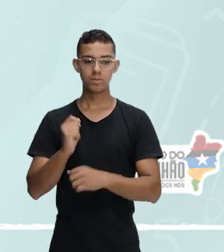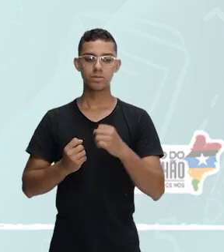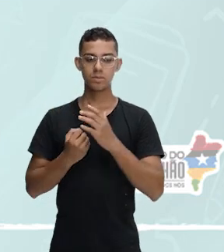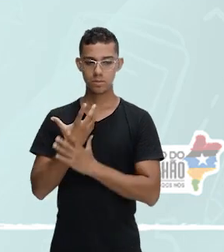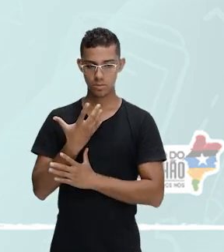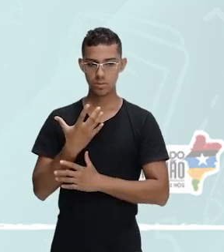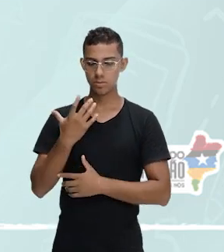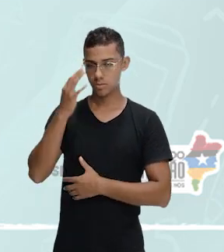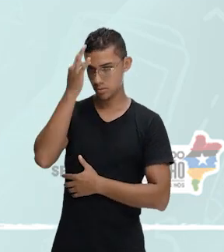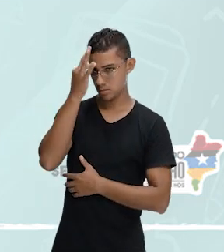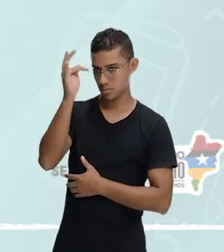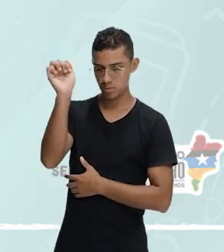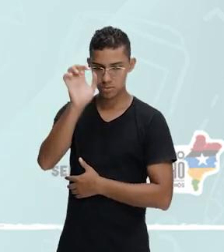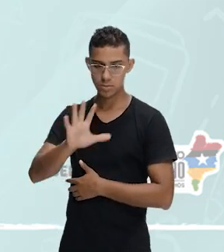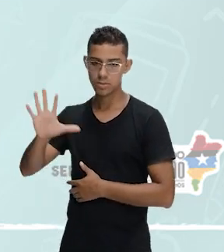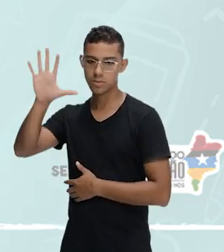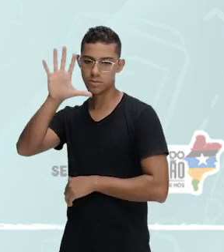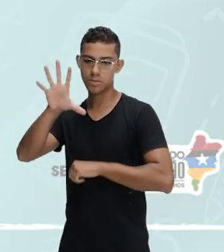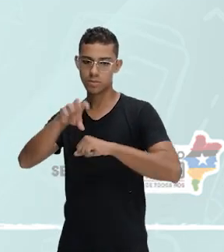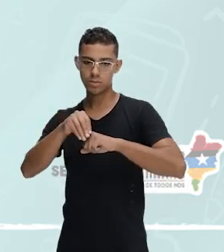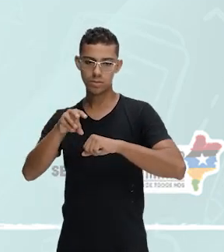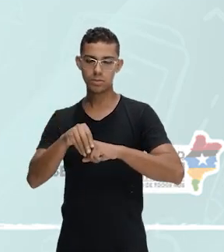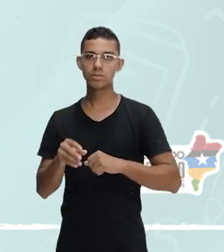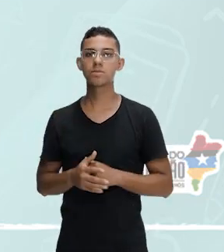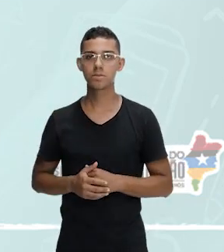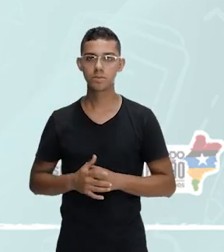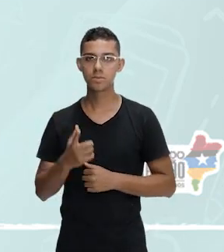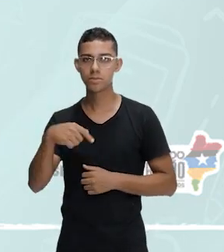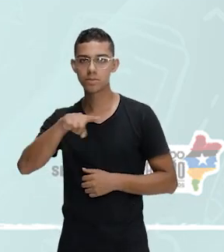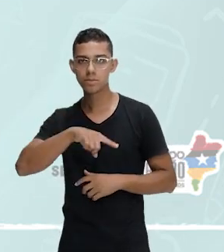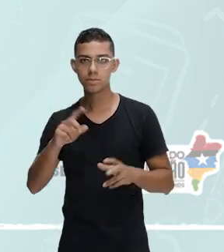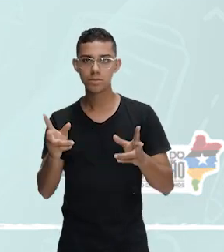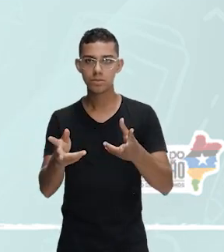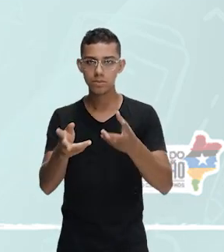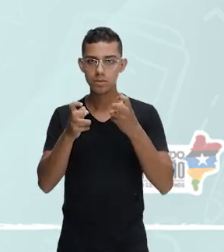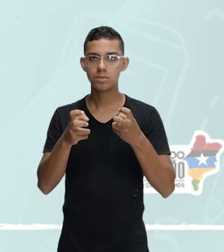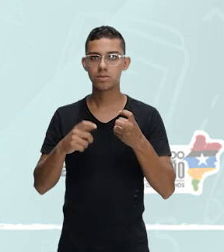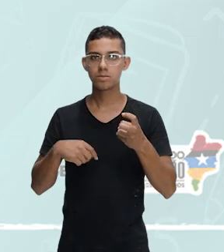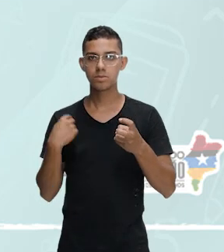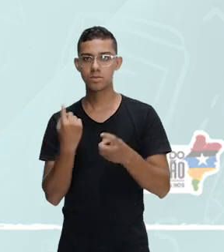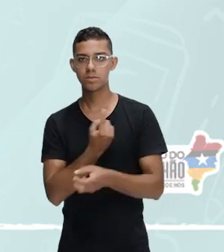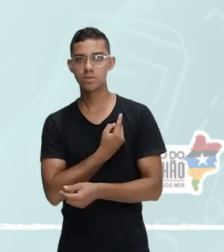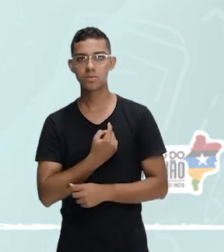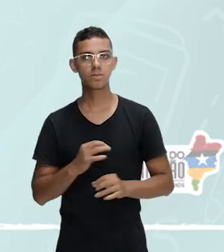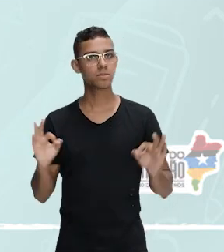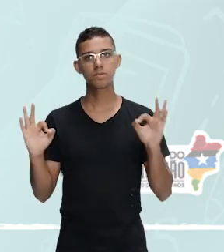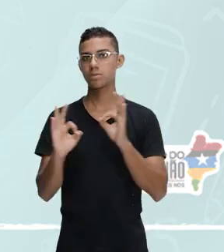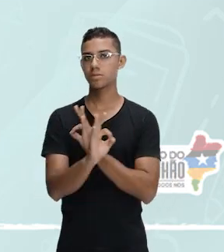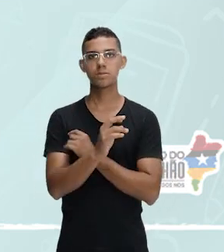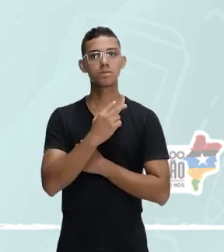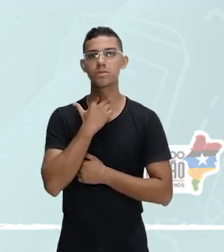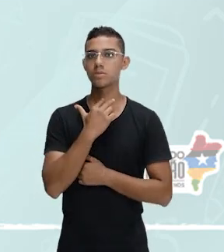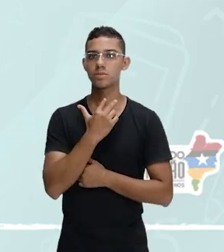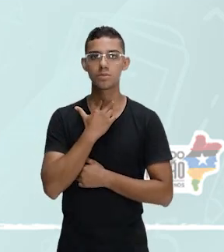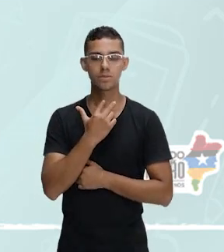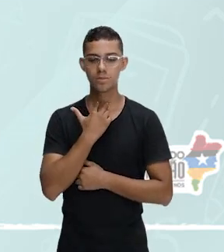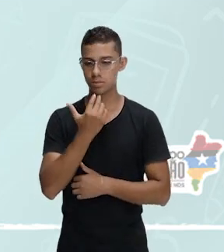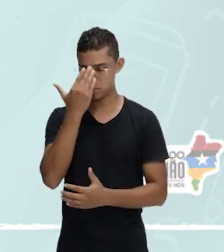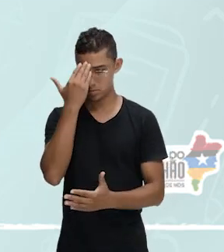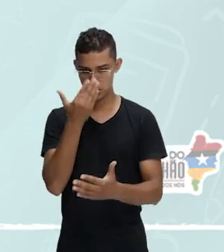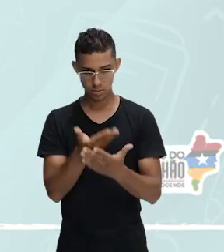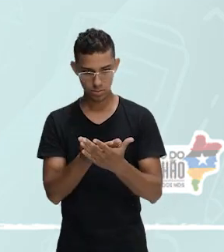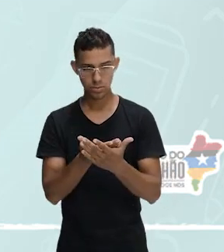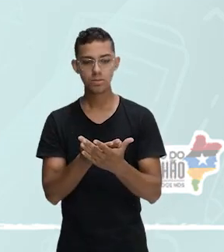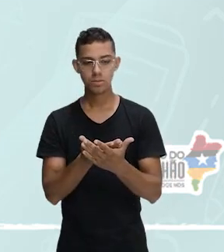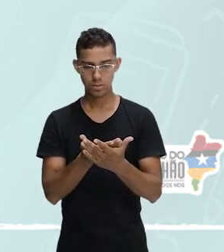filosofia ou do conhecimento em geral. Bom, você já percebeu que nós não podemos confiar num